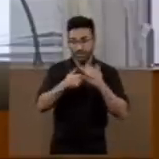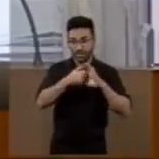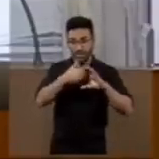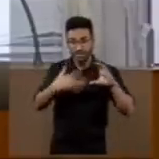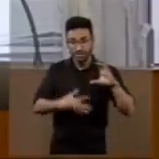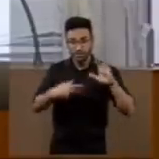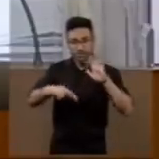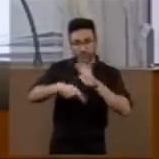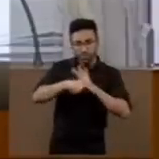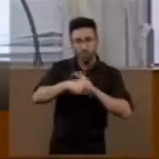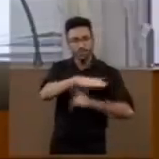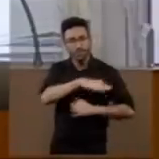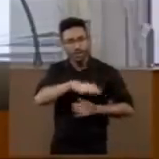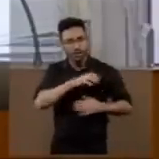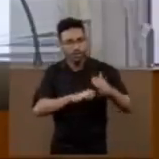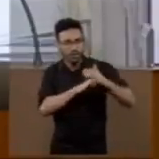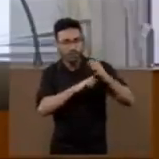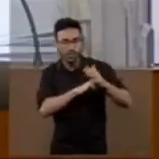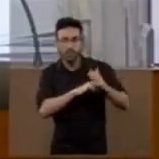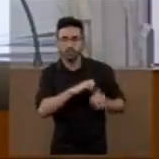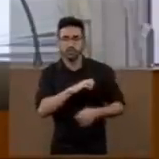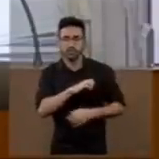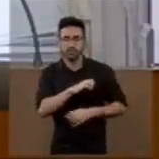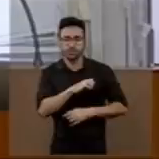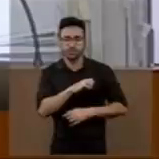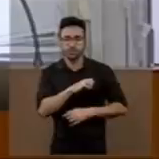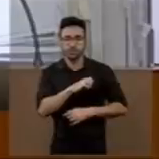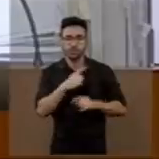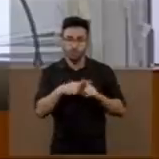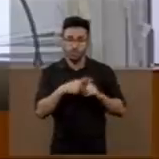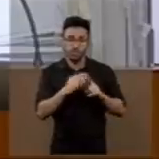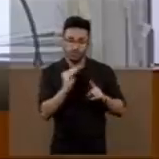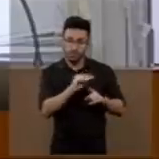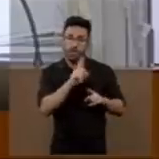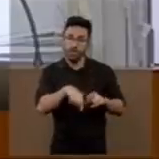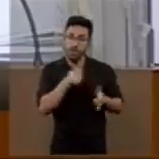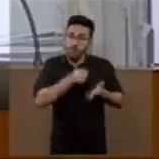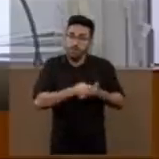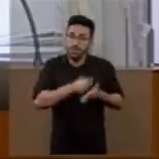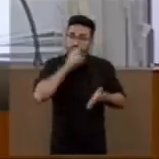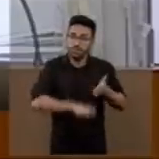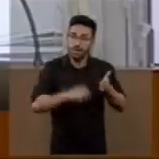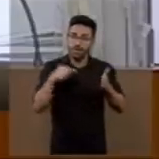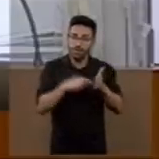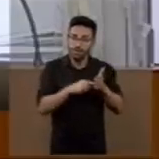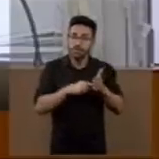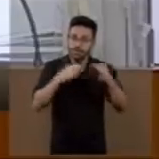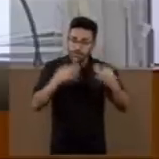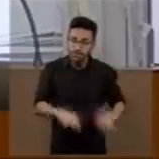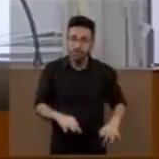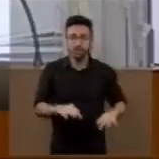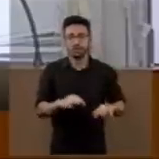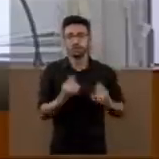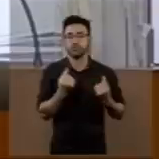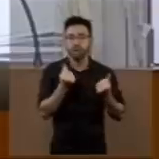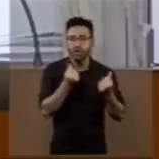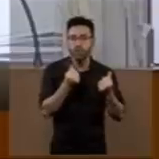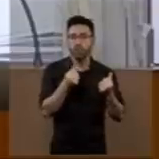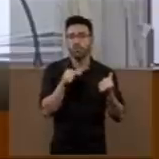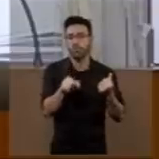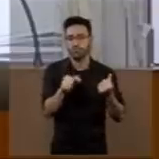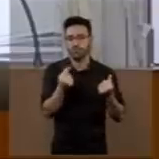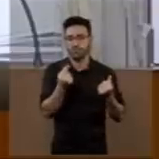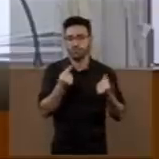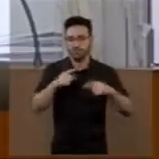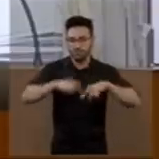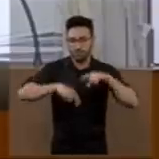desse mercado industrial concentrado, em que o fator tributo é componente decisivo na determinação dos custos e preços do produto,